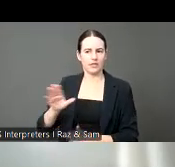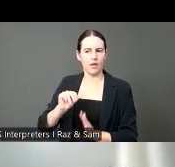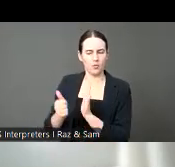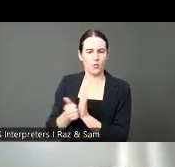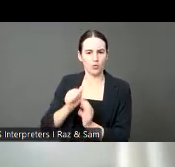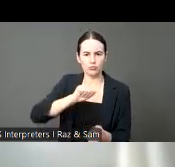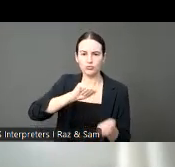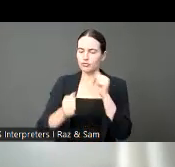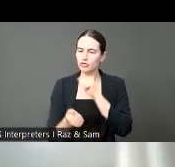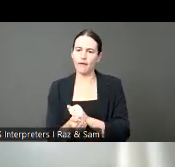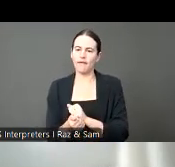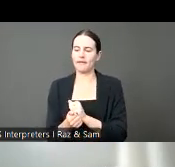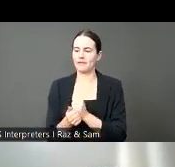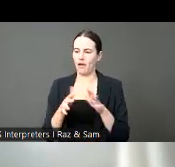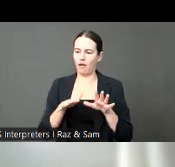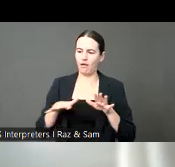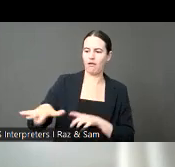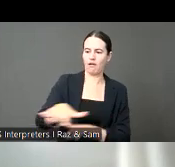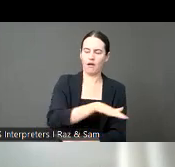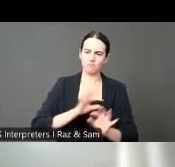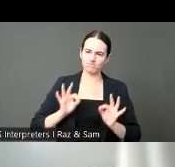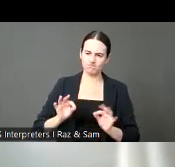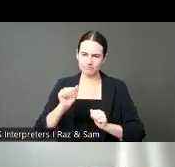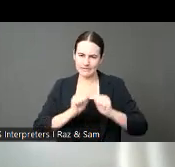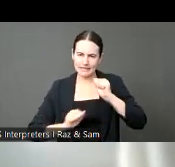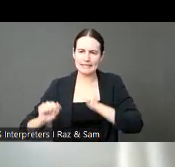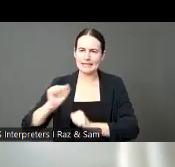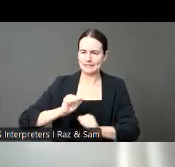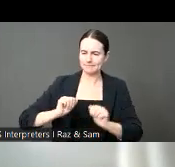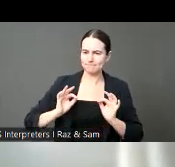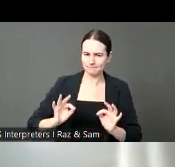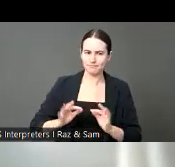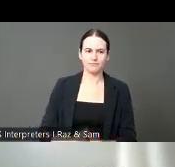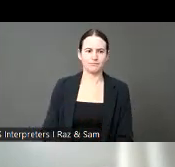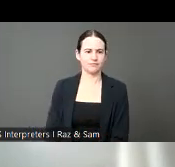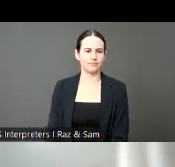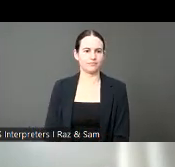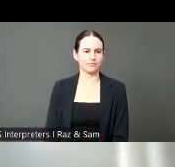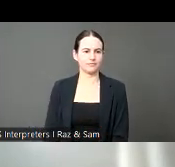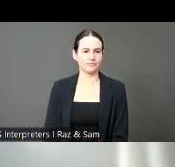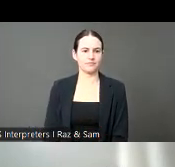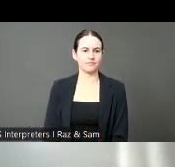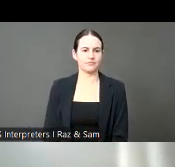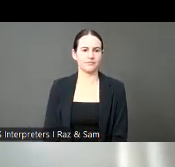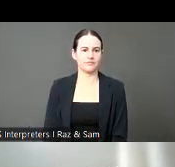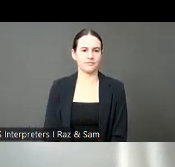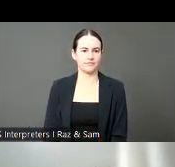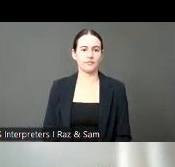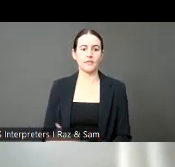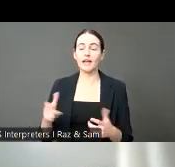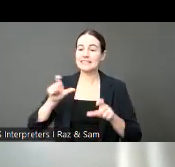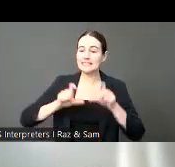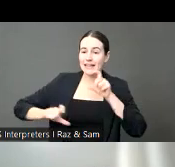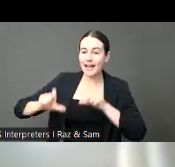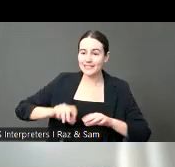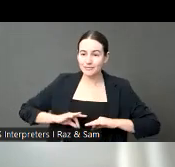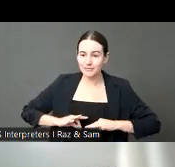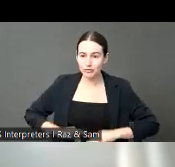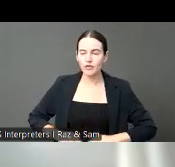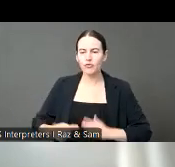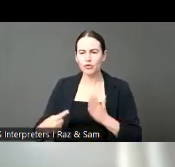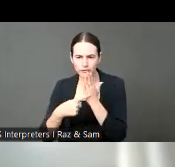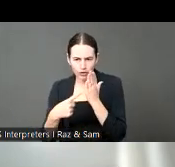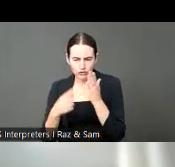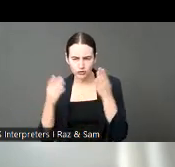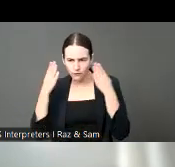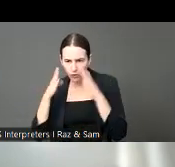contribui muito para a inovação e a tecnologia. O Ministério do Desenvolvimento e Assistência Social, da Família e Combate à